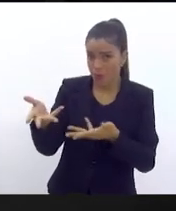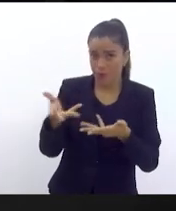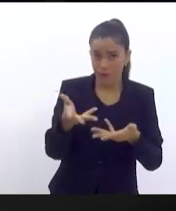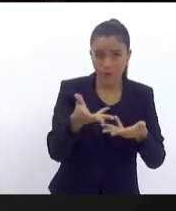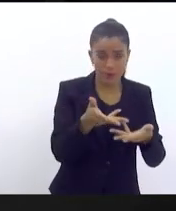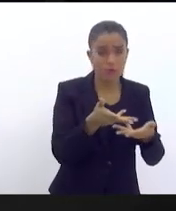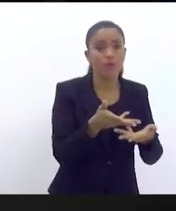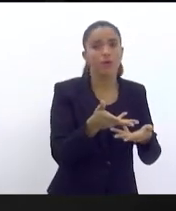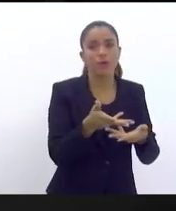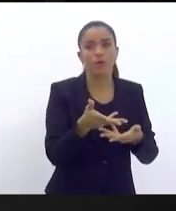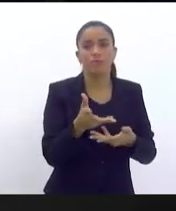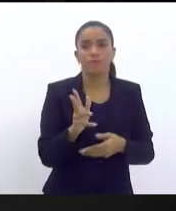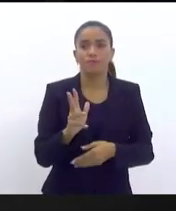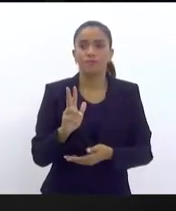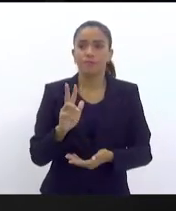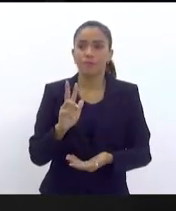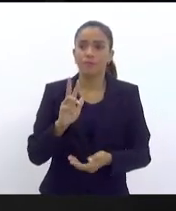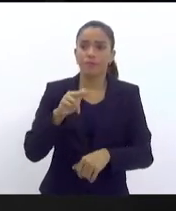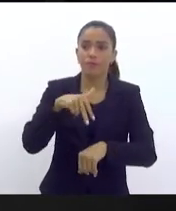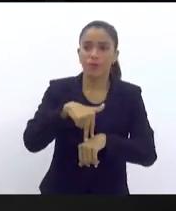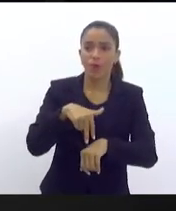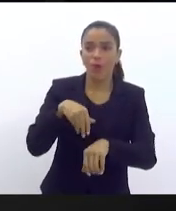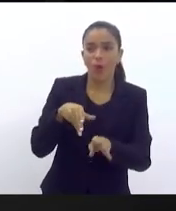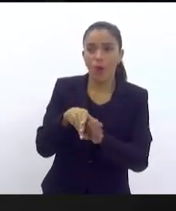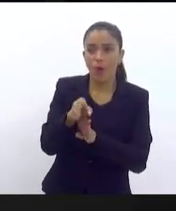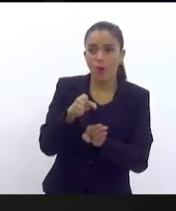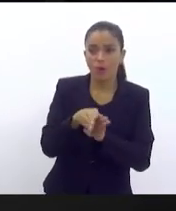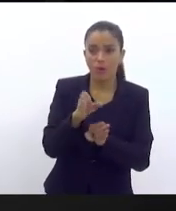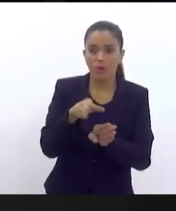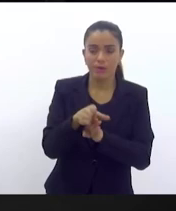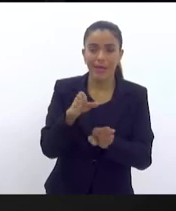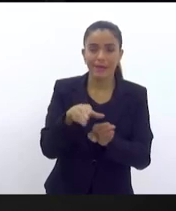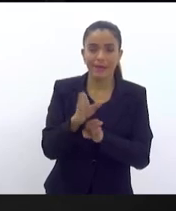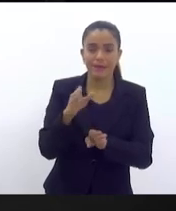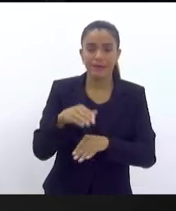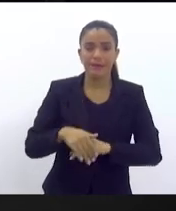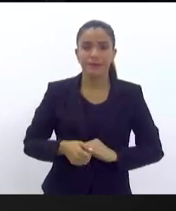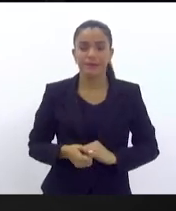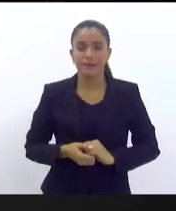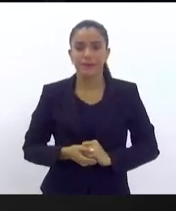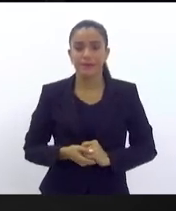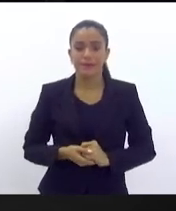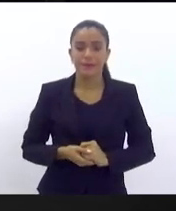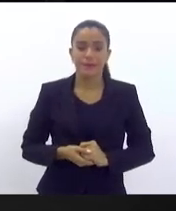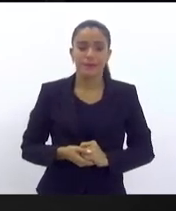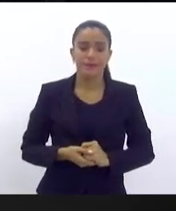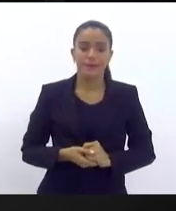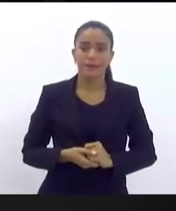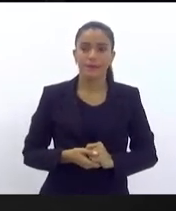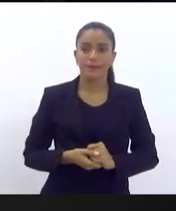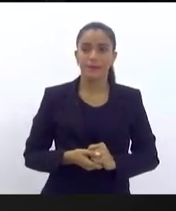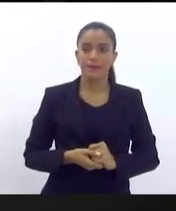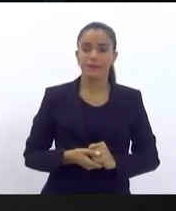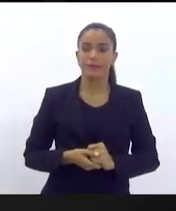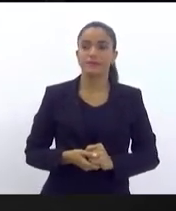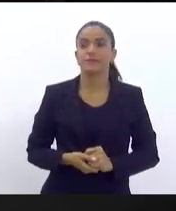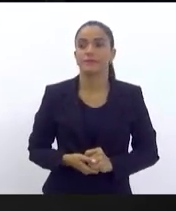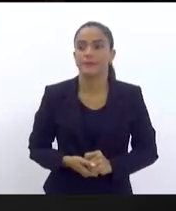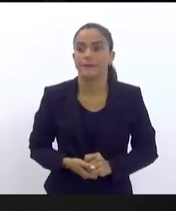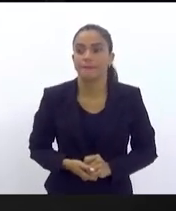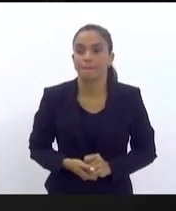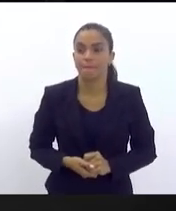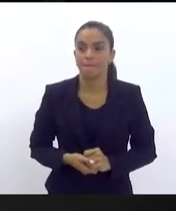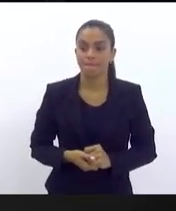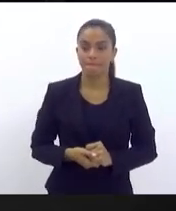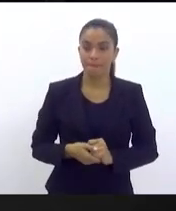e colocaram à disposição para alguma orientação alguma explanação e Assim possamos tanto